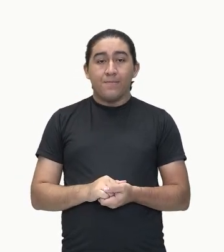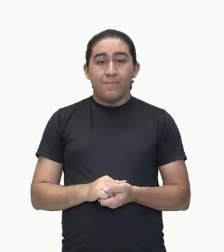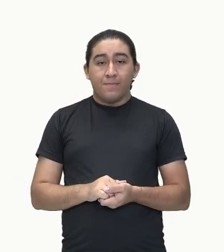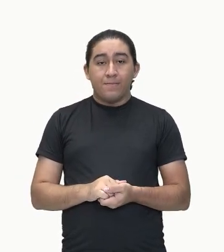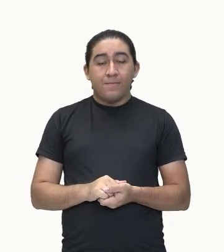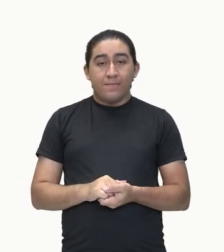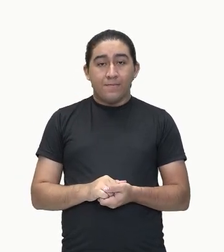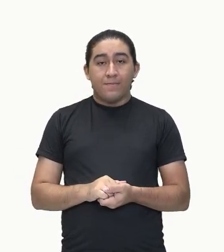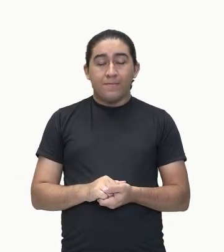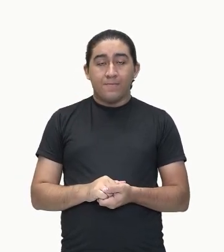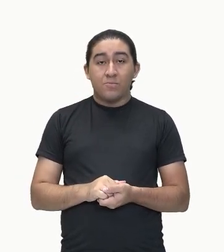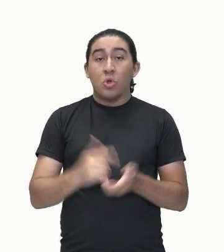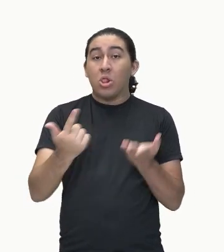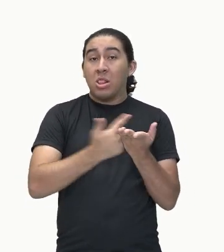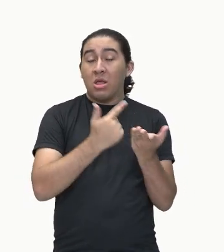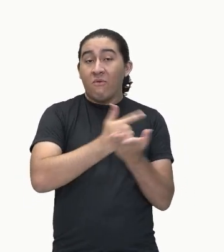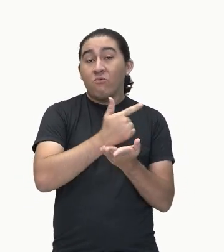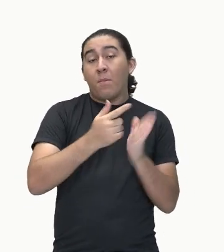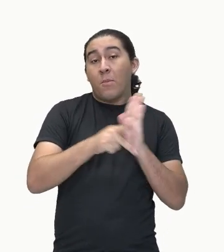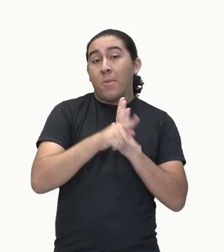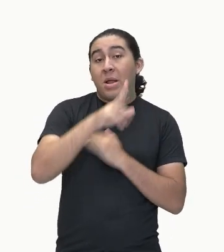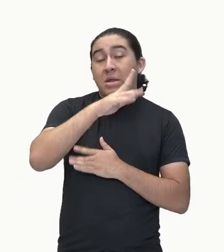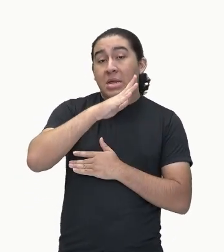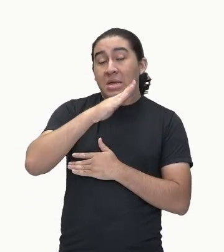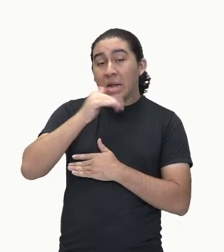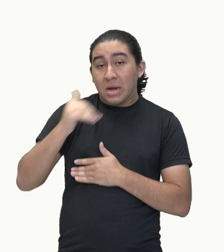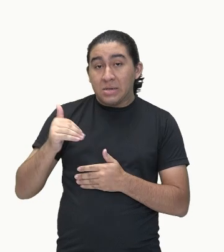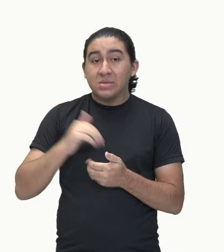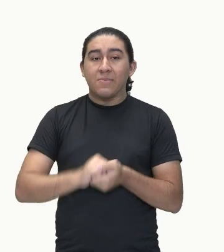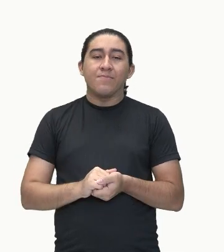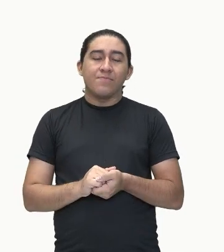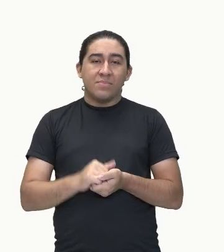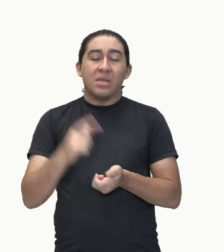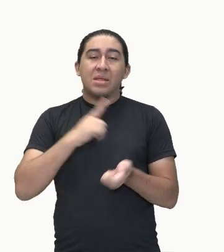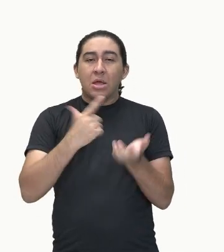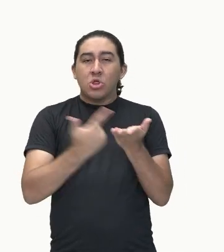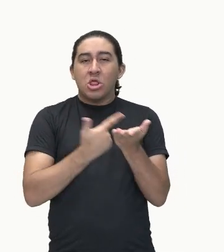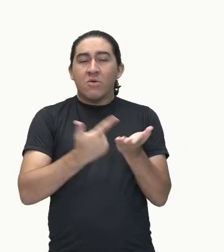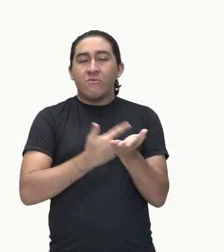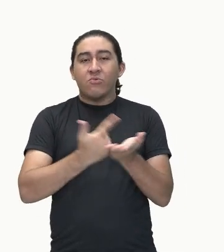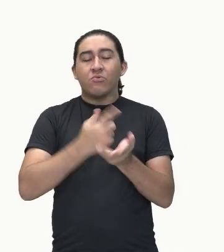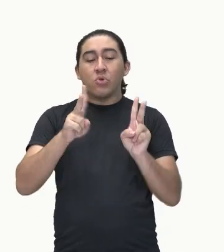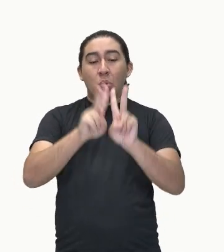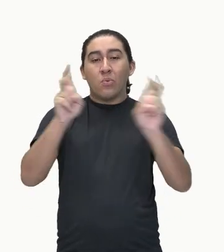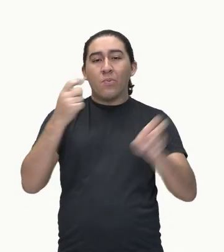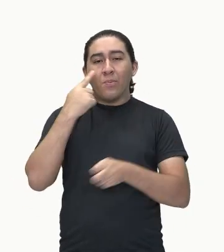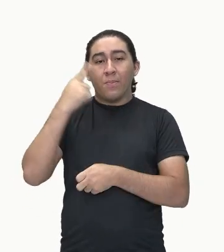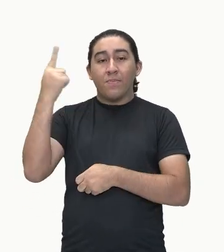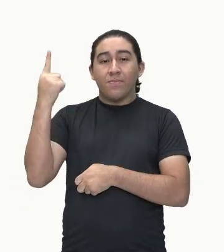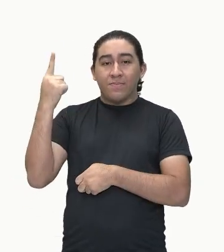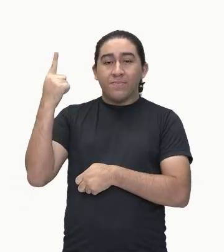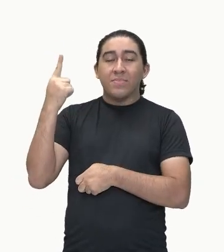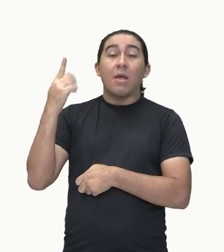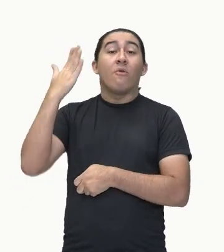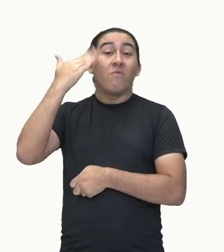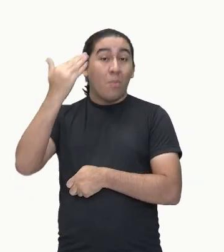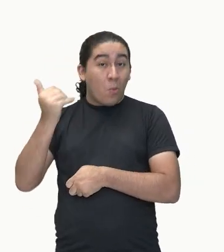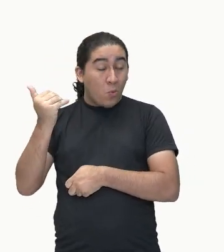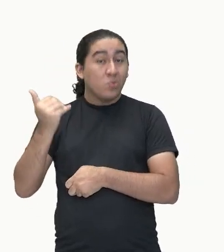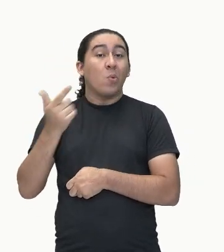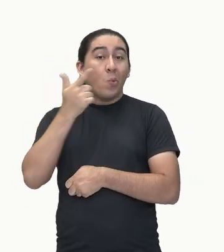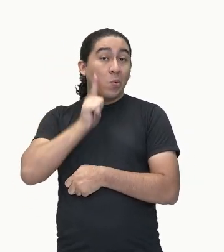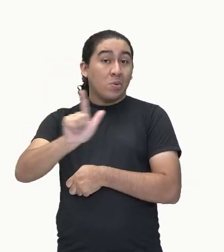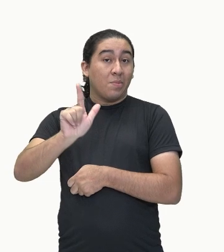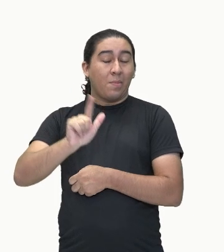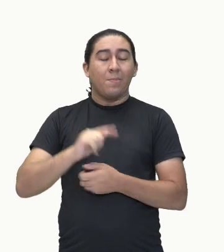dos seus livros infantis, notadamente a série Sítio do Pica-Pau Amarelo, que ele se tornou mais reconhecido. Ok? Então